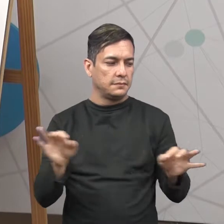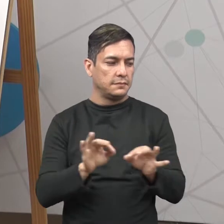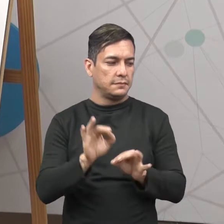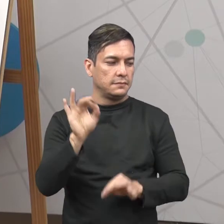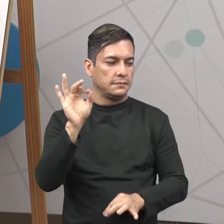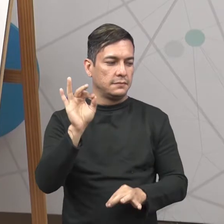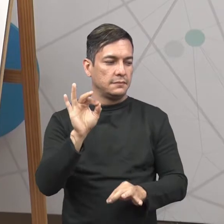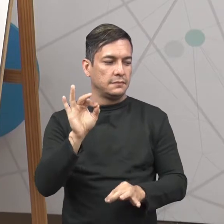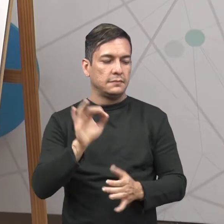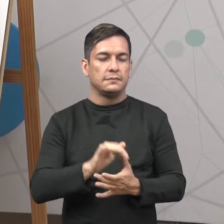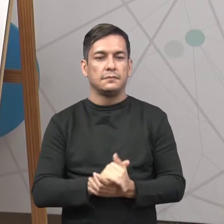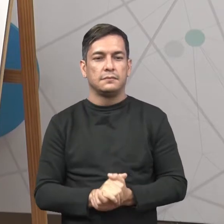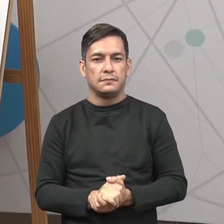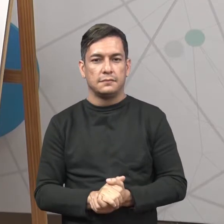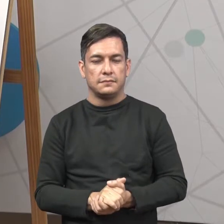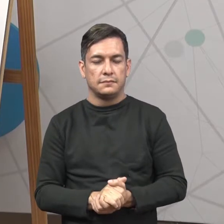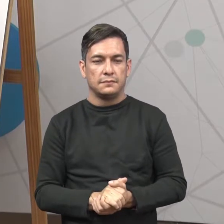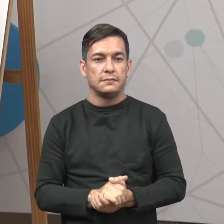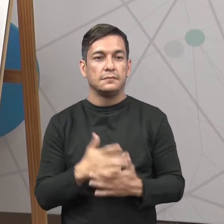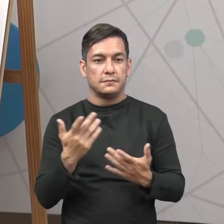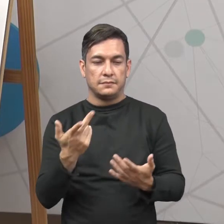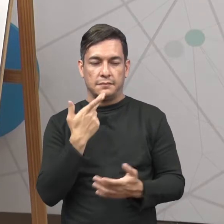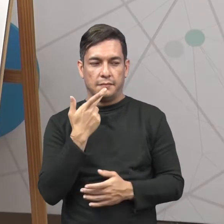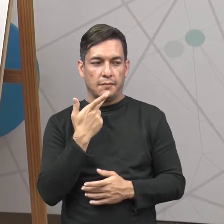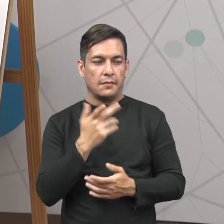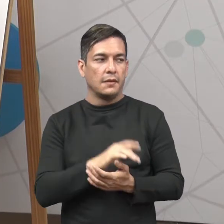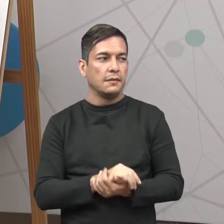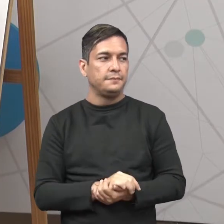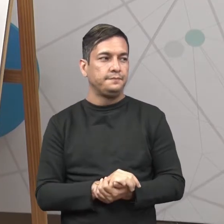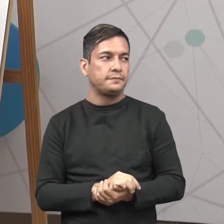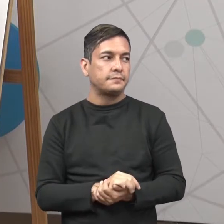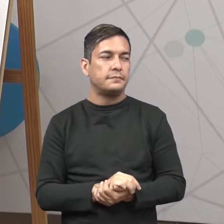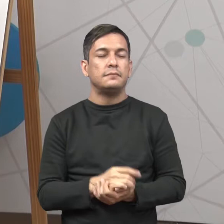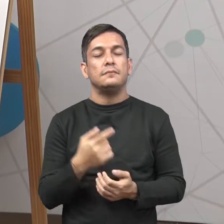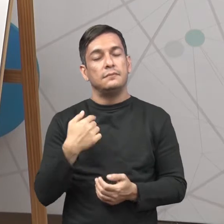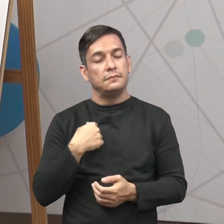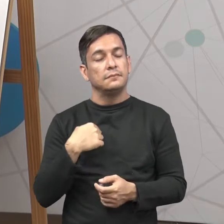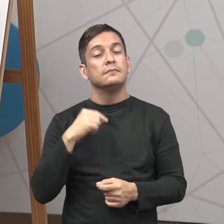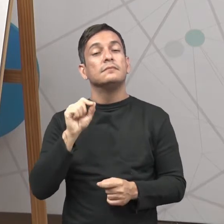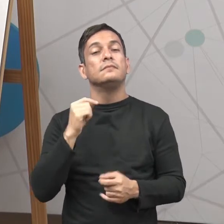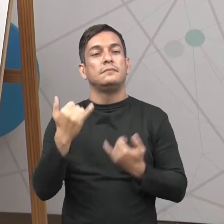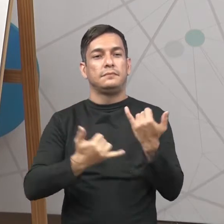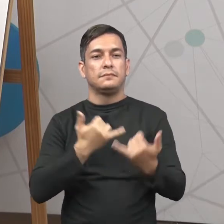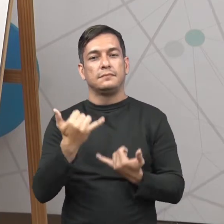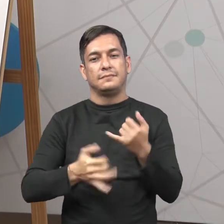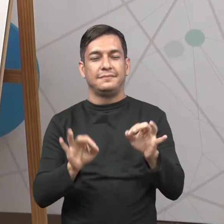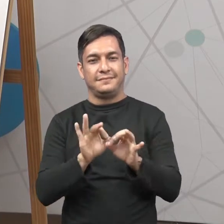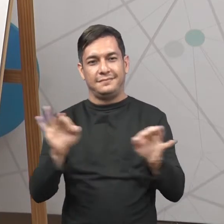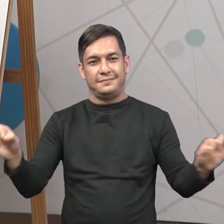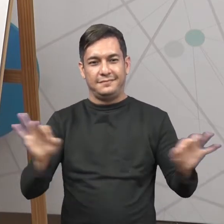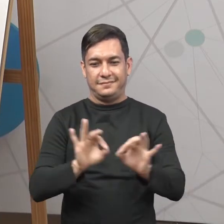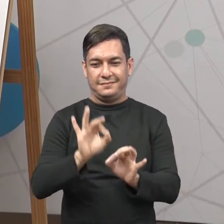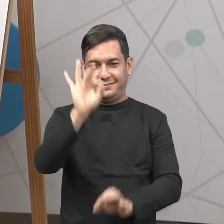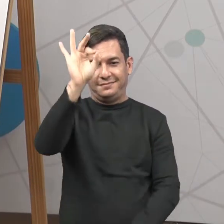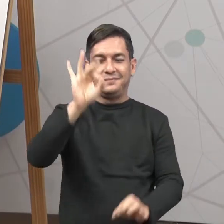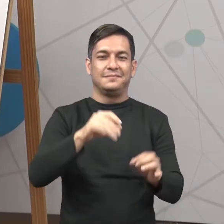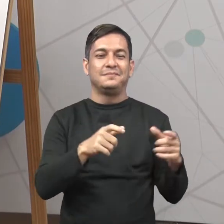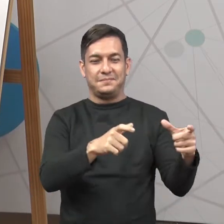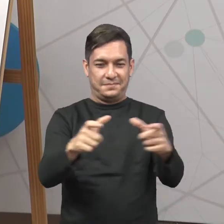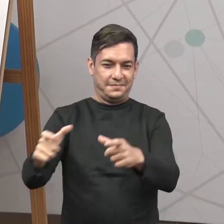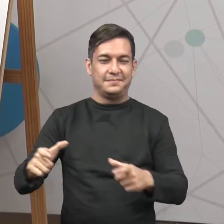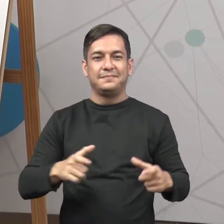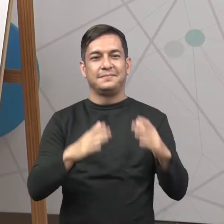barbante? E ela então diz: Ah, papai, eu estou brincando de medir os cômodos